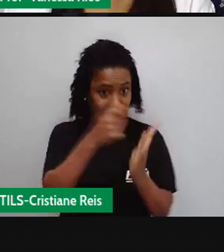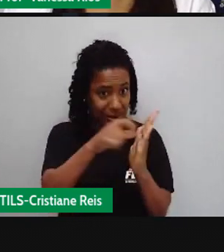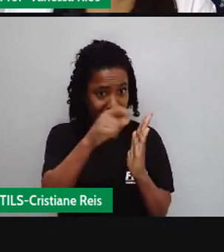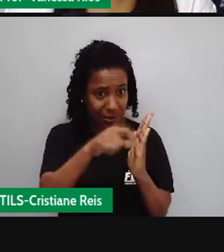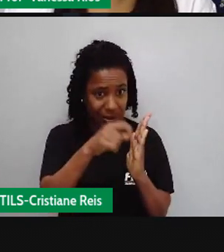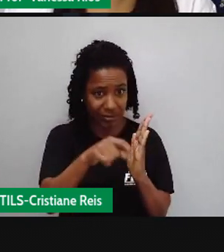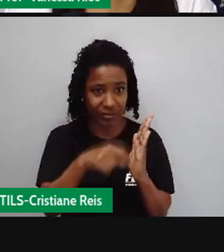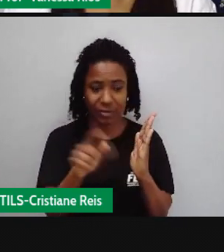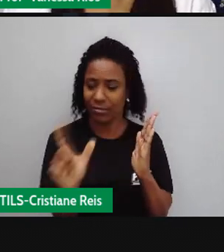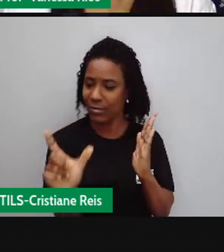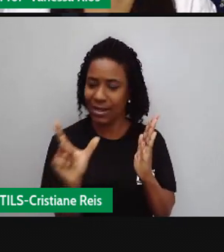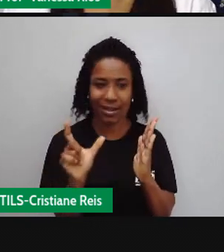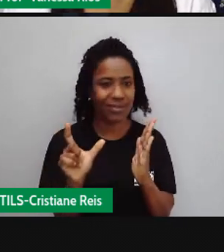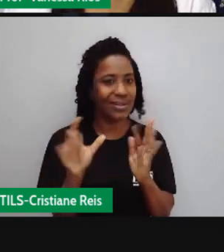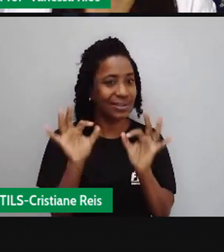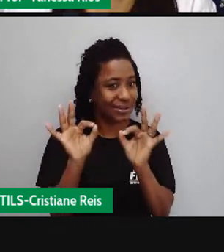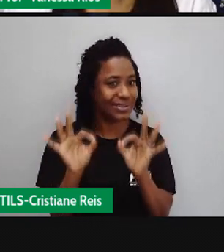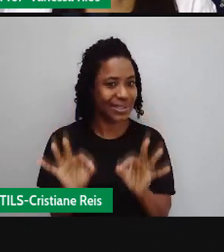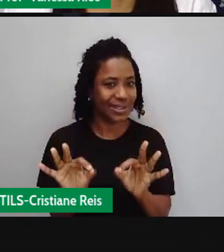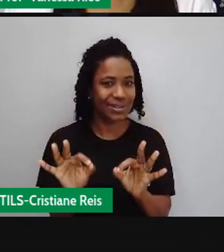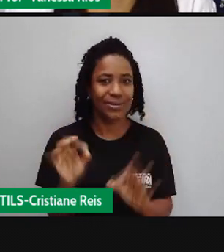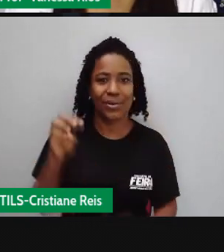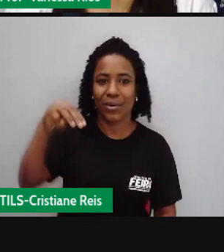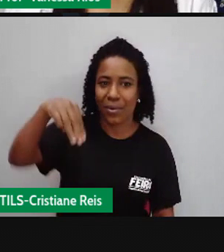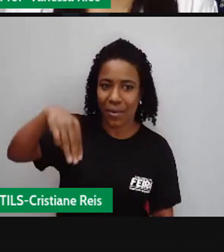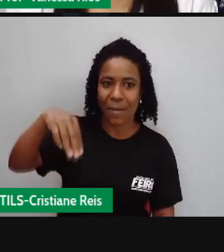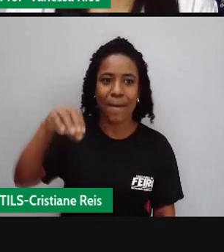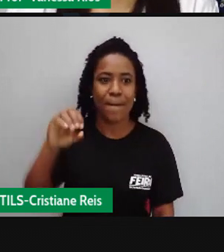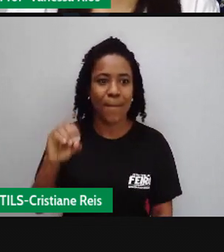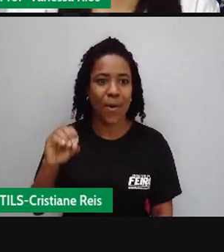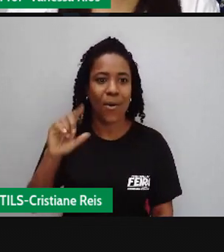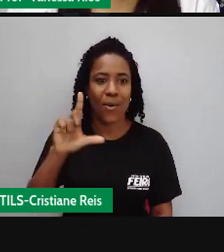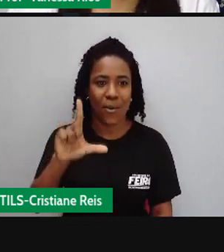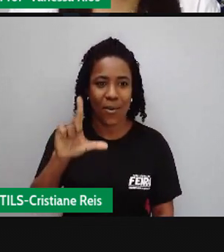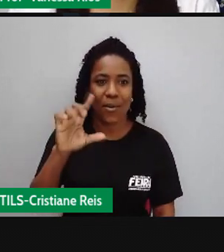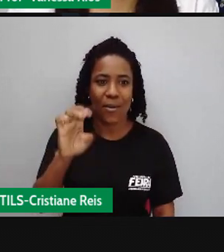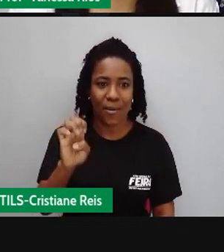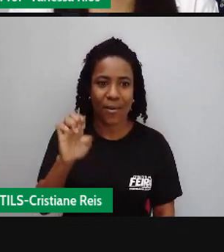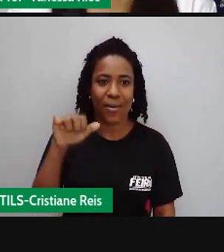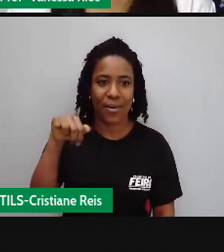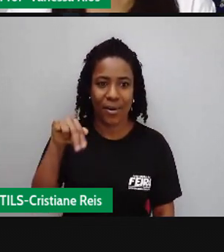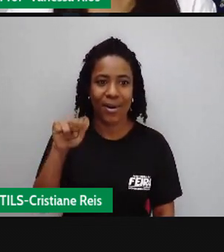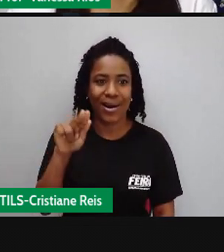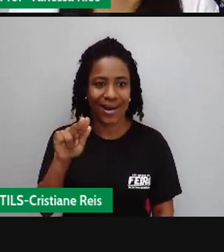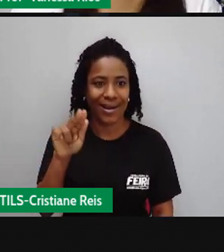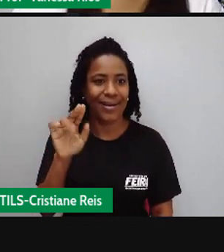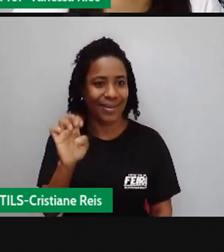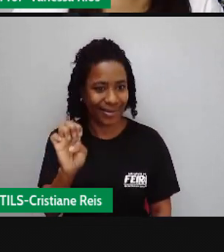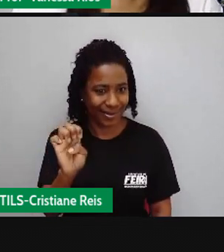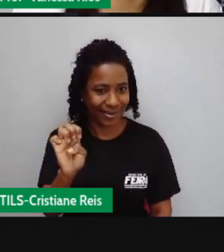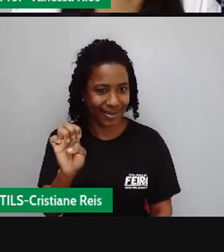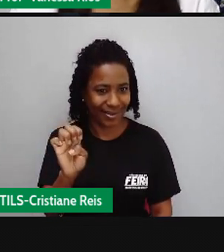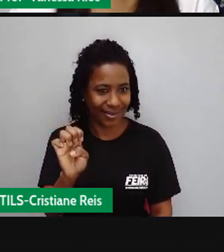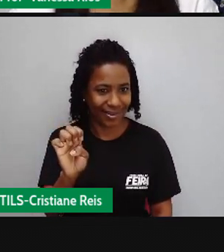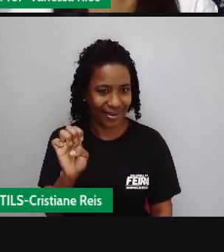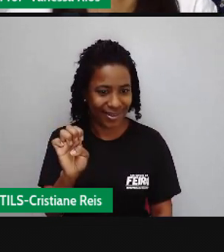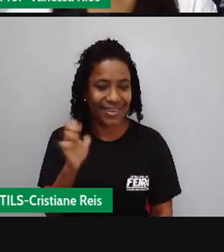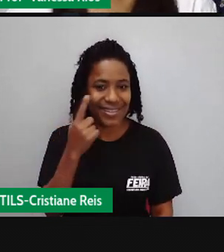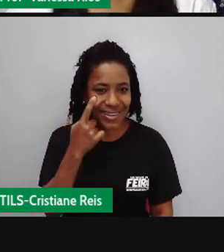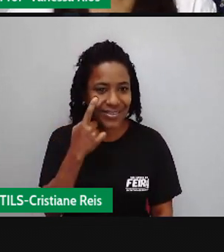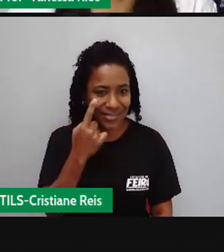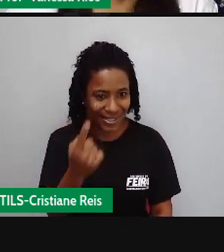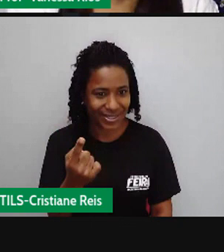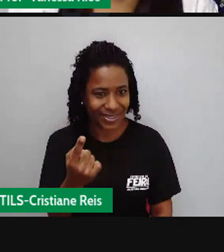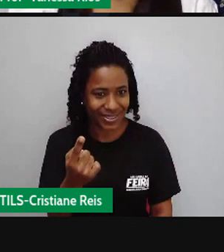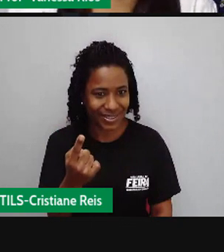aí que moleque escreve com O. Apesar de na hora da gente falar, a gente fala esse som do O muito parecido aí com o som